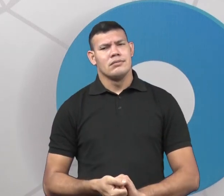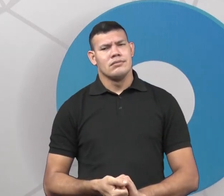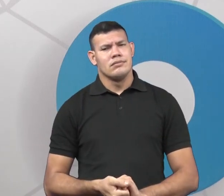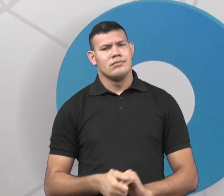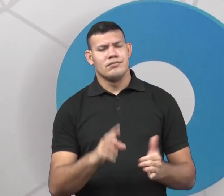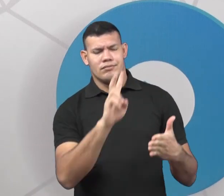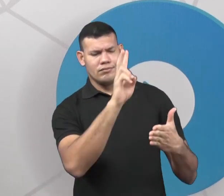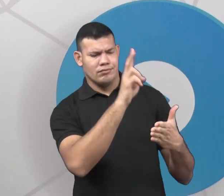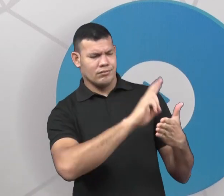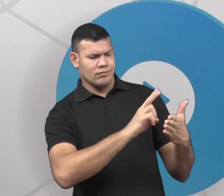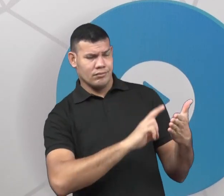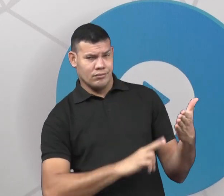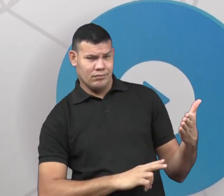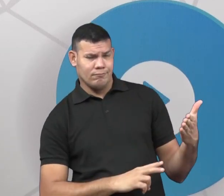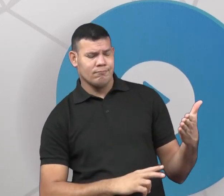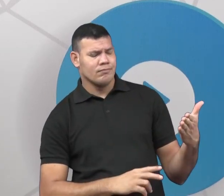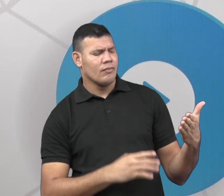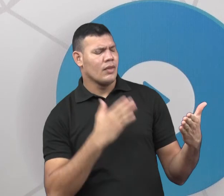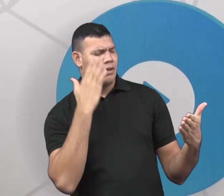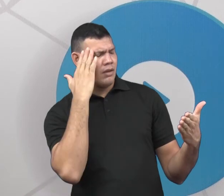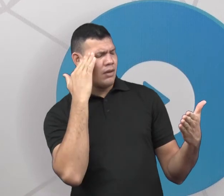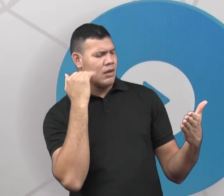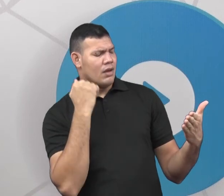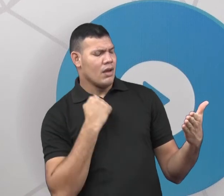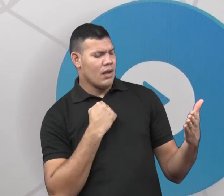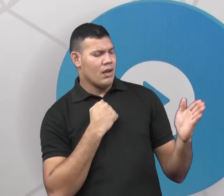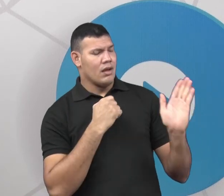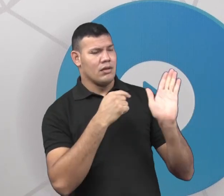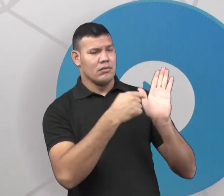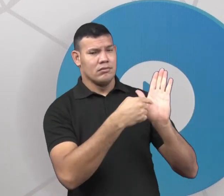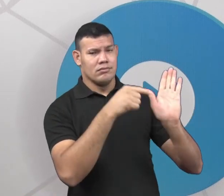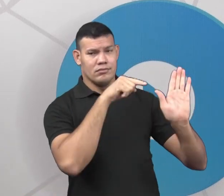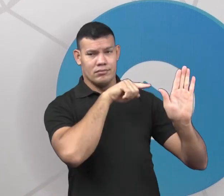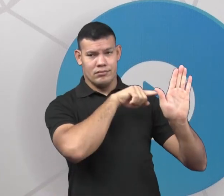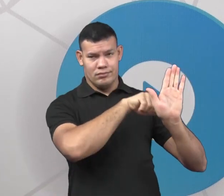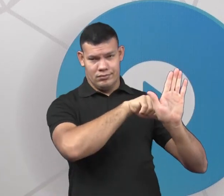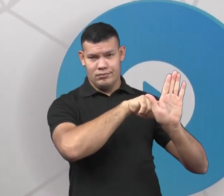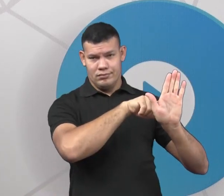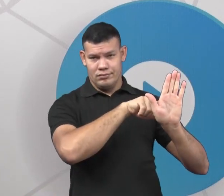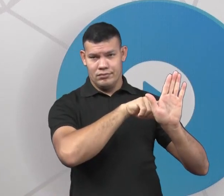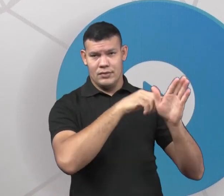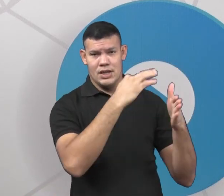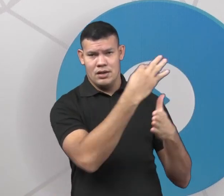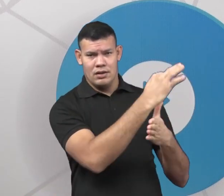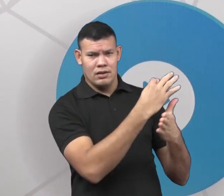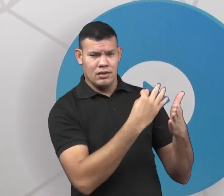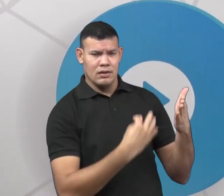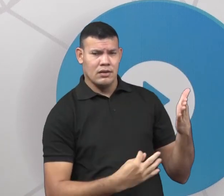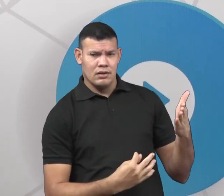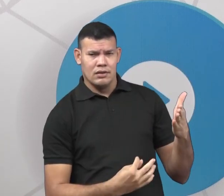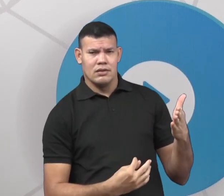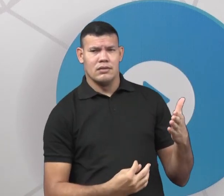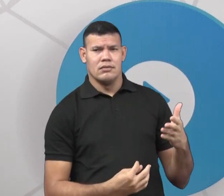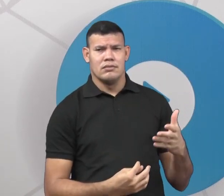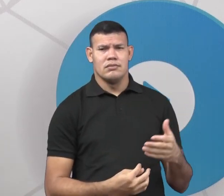de um texto que pode assumir função conotativa, ou seja, aquele texto que foi feito para